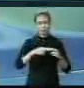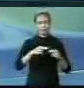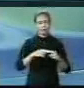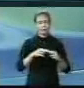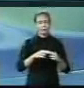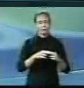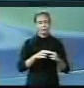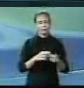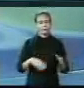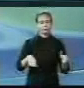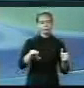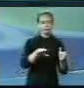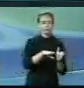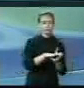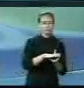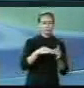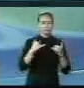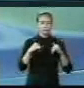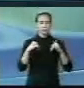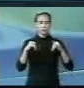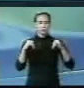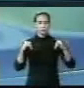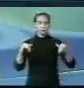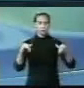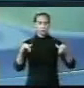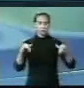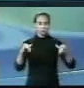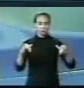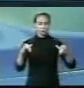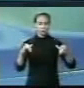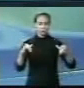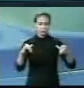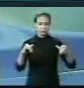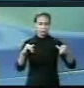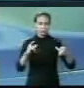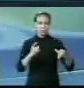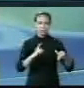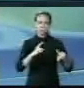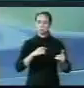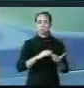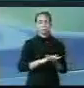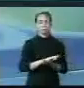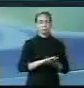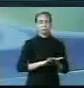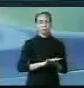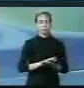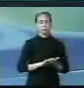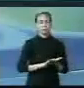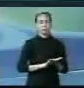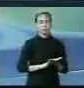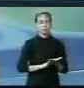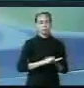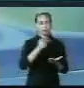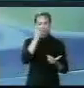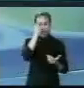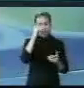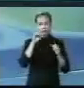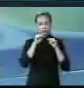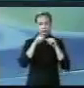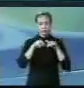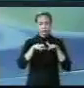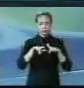se chegar lá naquela rede, se não tiver ninguém para distribuir os pacotes para os 2, o que vai acontecer? O servidor vai estar